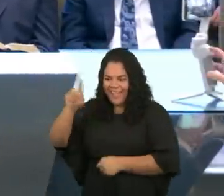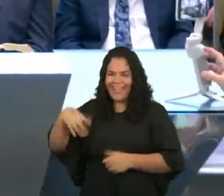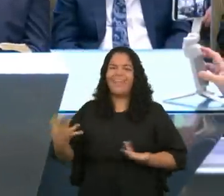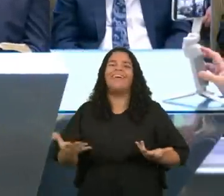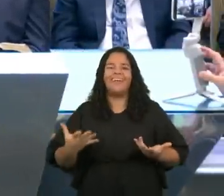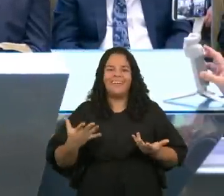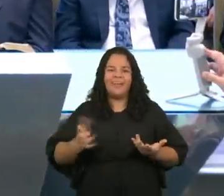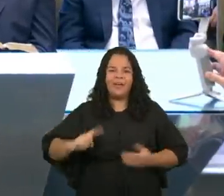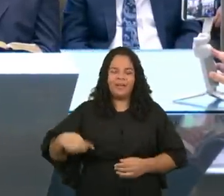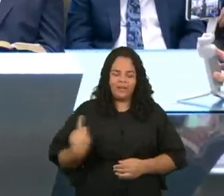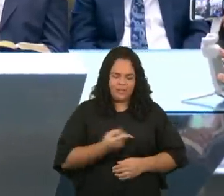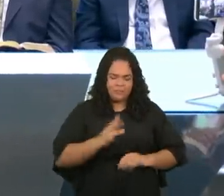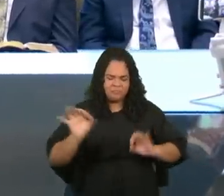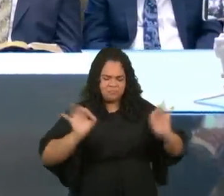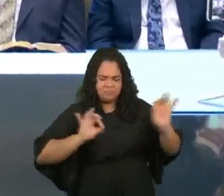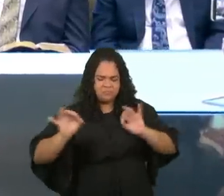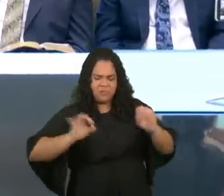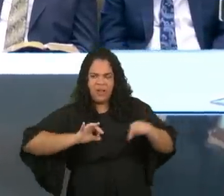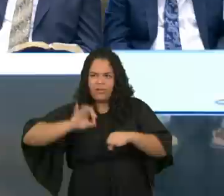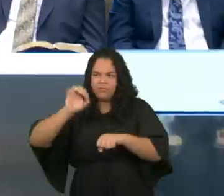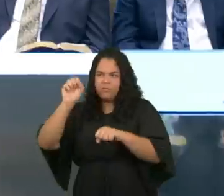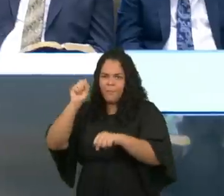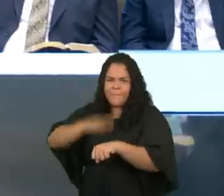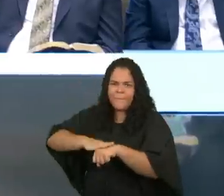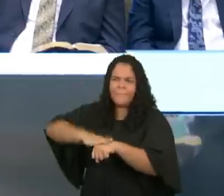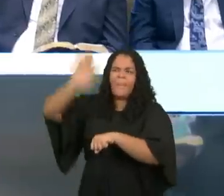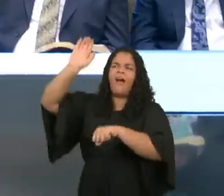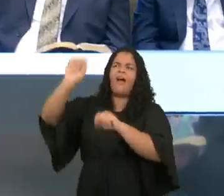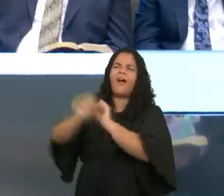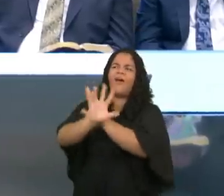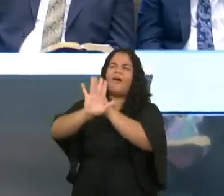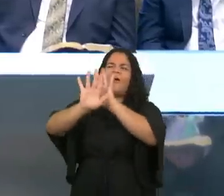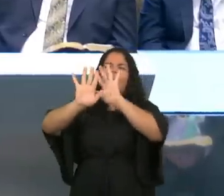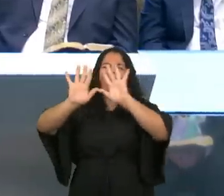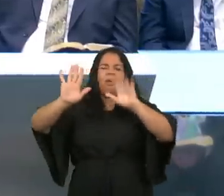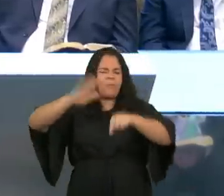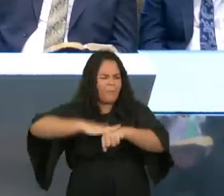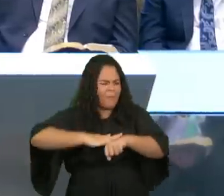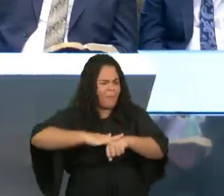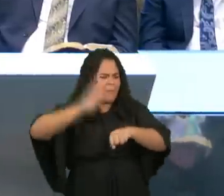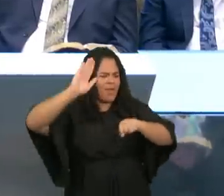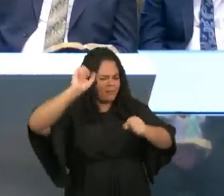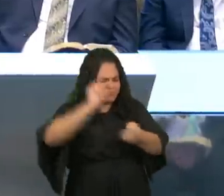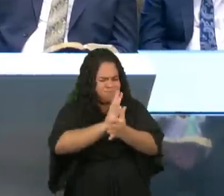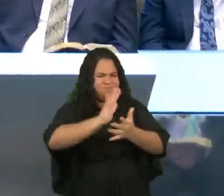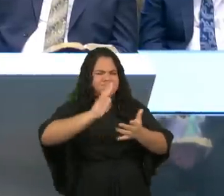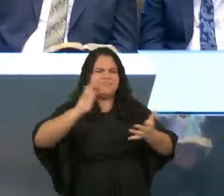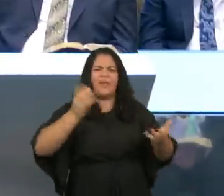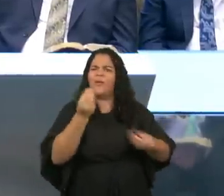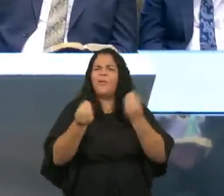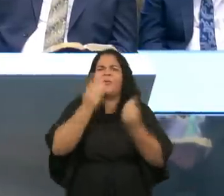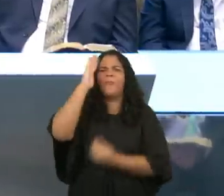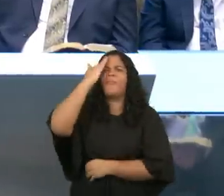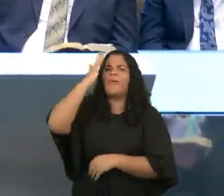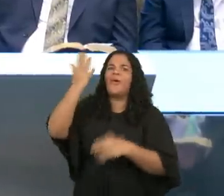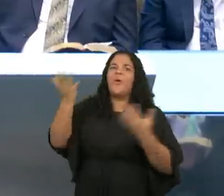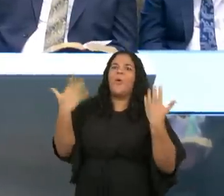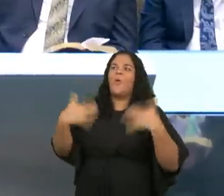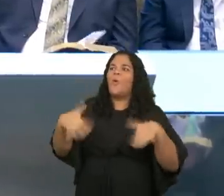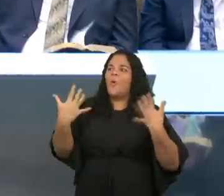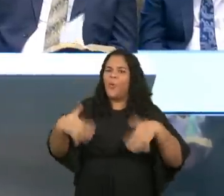quiseram mais glória, mais manifestação de glória. Não dá para entender isso. Aí ele